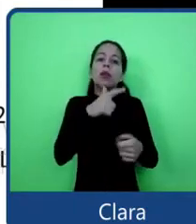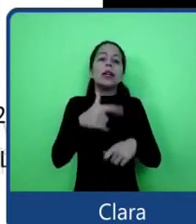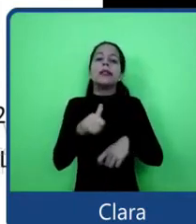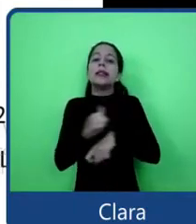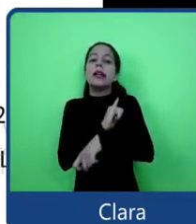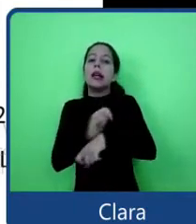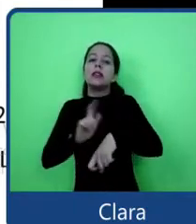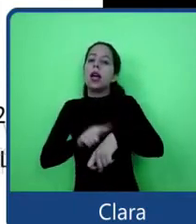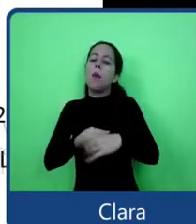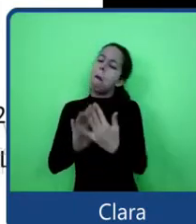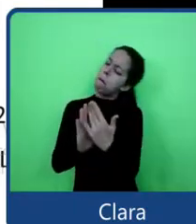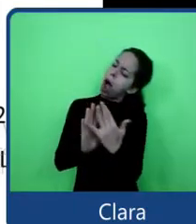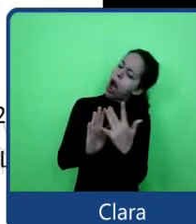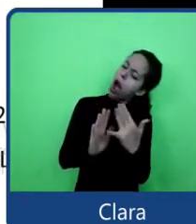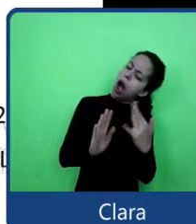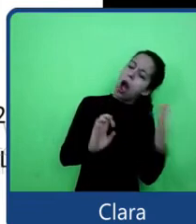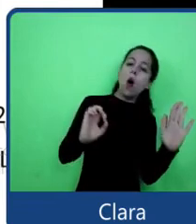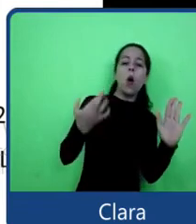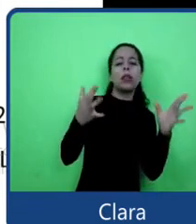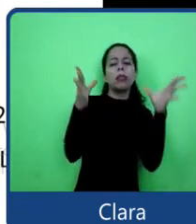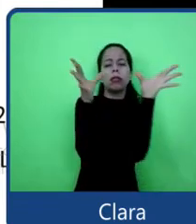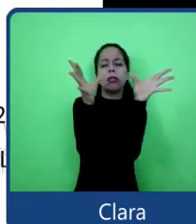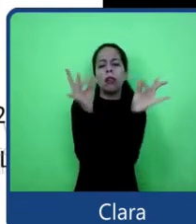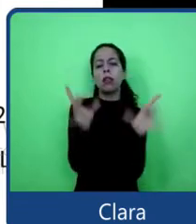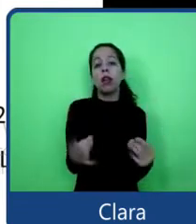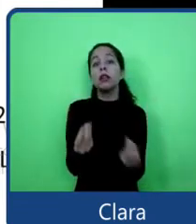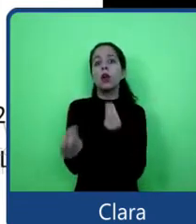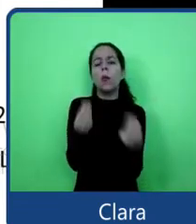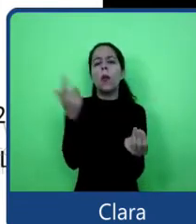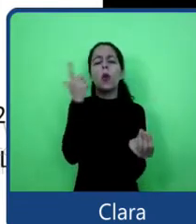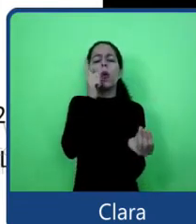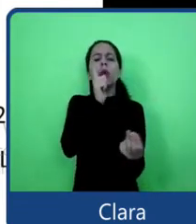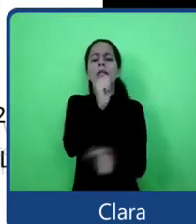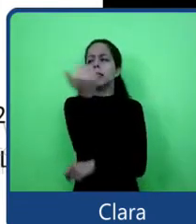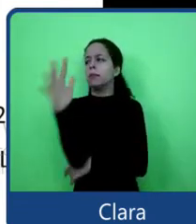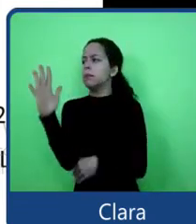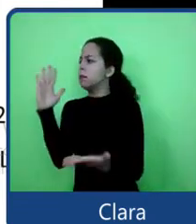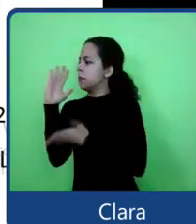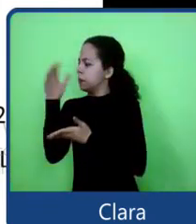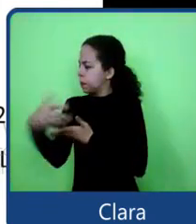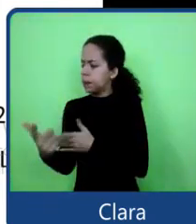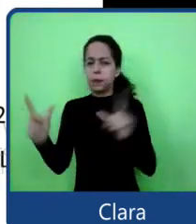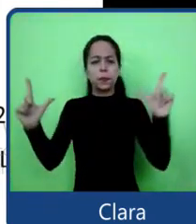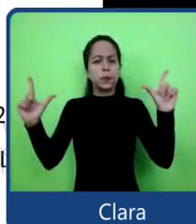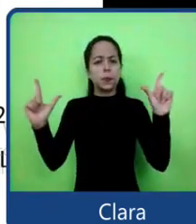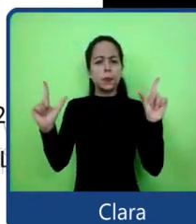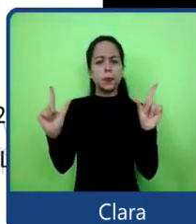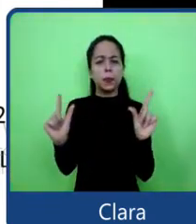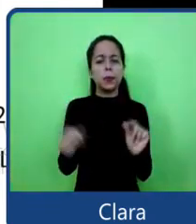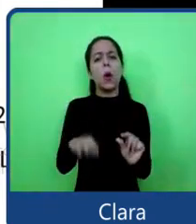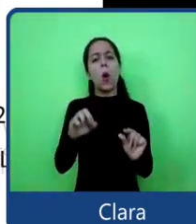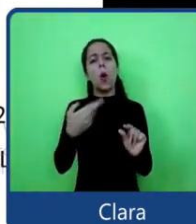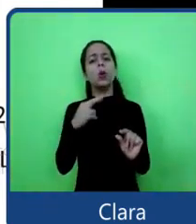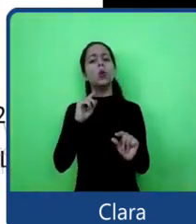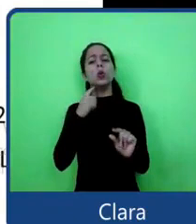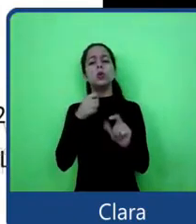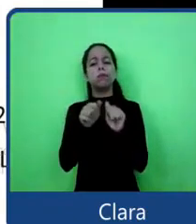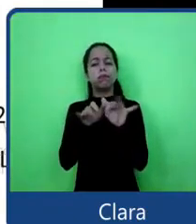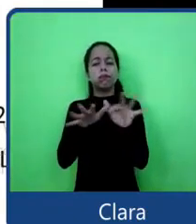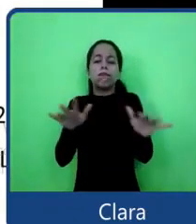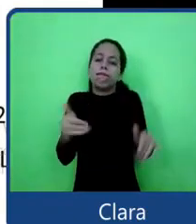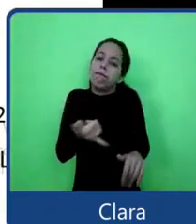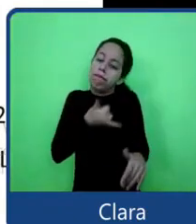detalhamento de planos e medidas para alcançar essas contribuições nacionalmente determinadas, né? Mas, felizmente, a gente tem